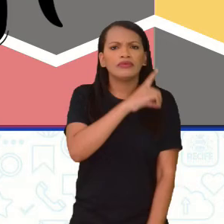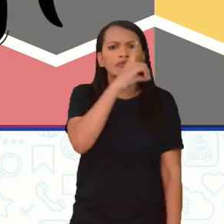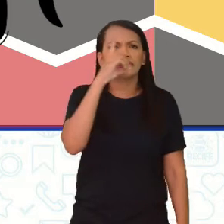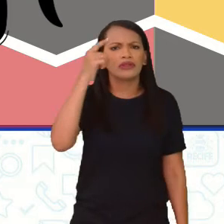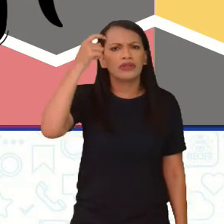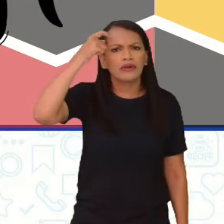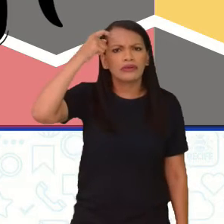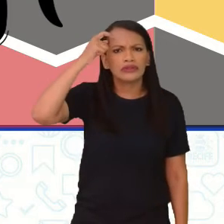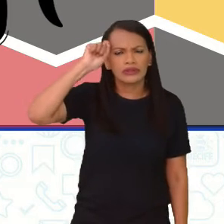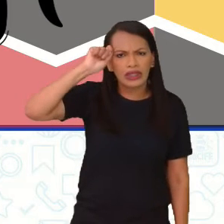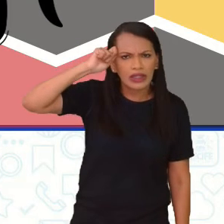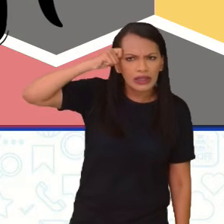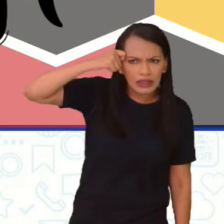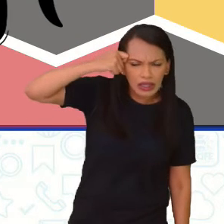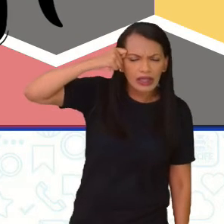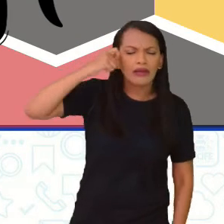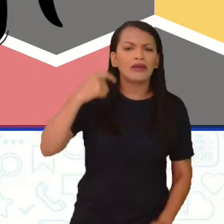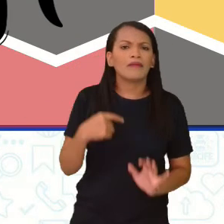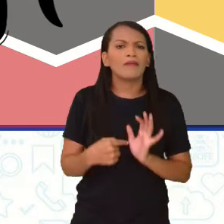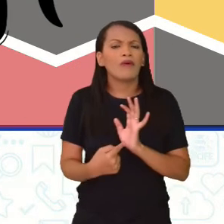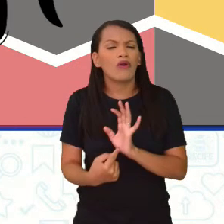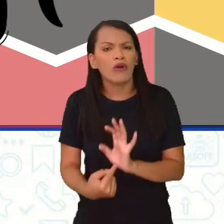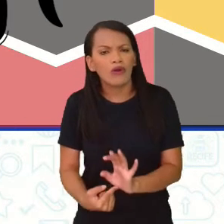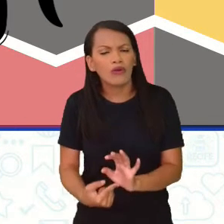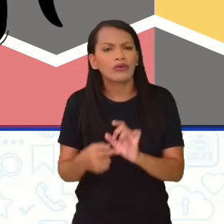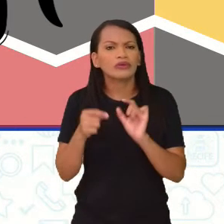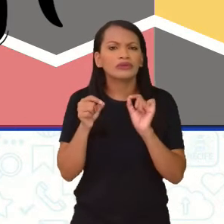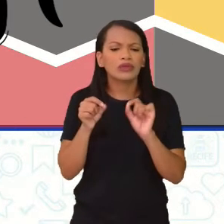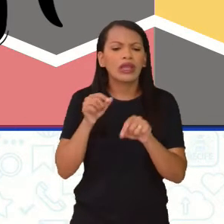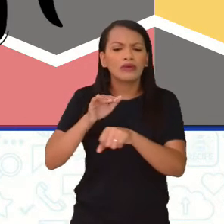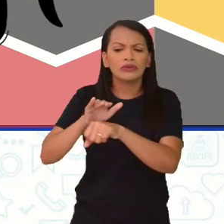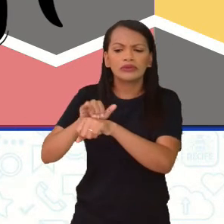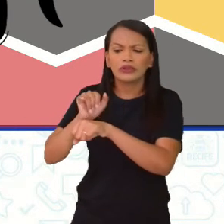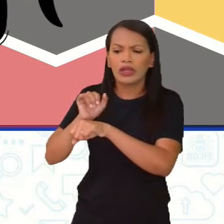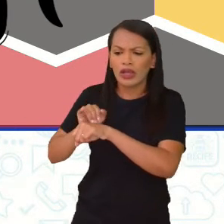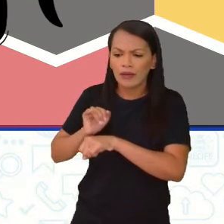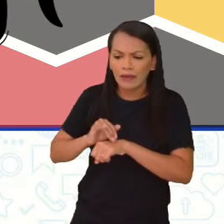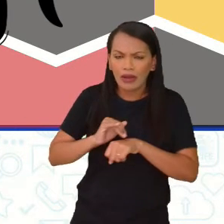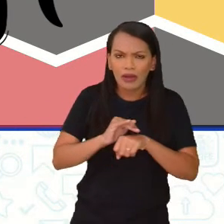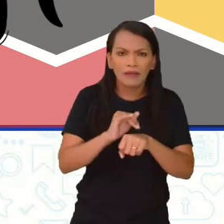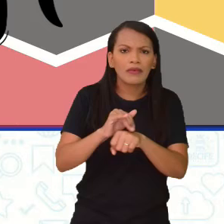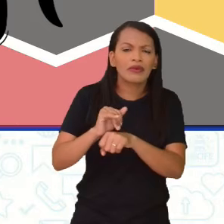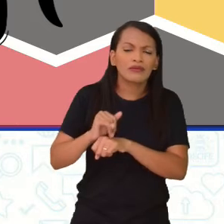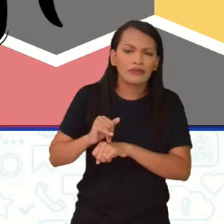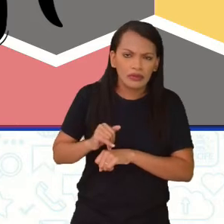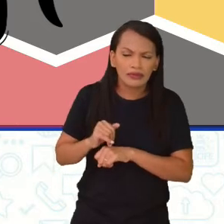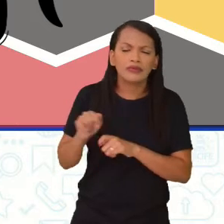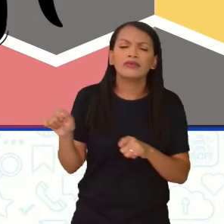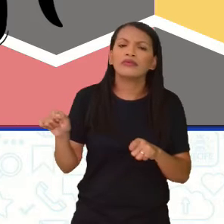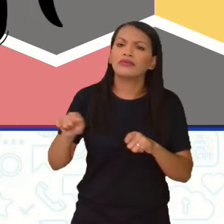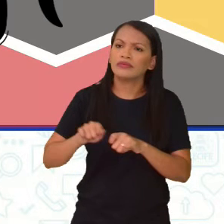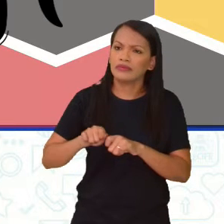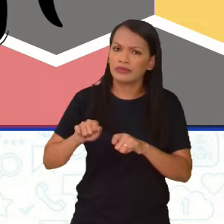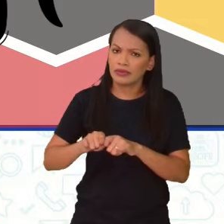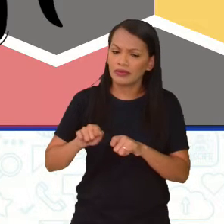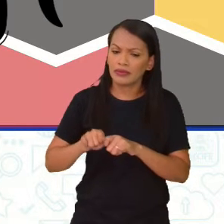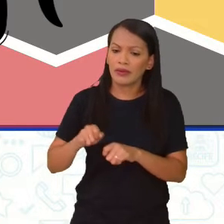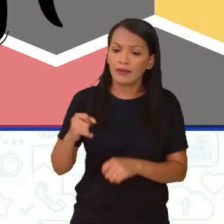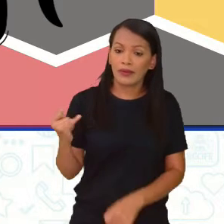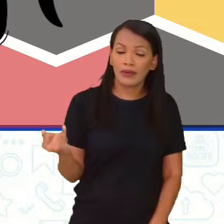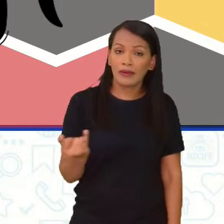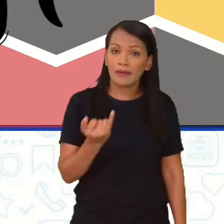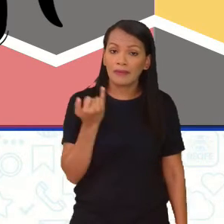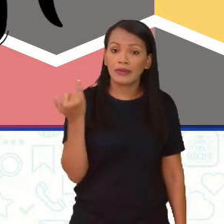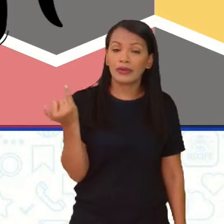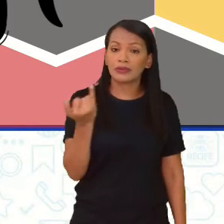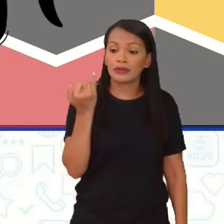para trazer exatamente esse chamamento aí, fazer esse chamamento, né, para a importância, né,